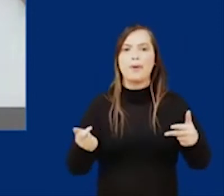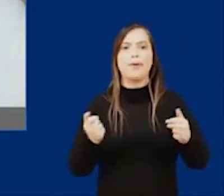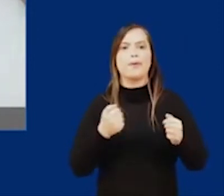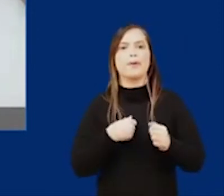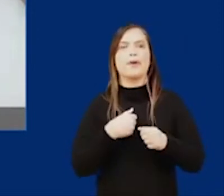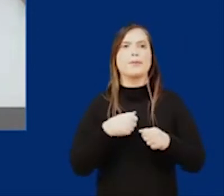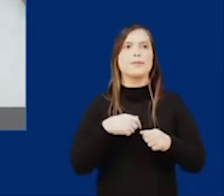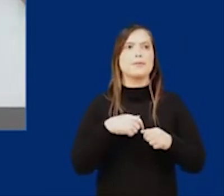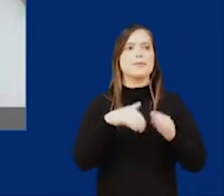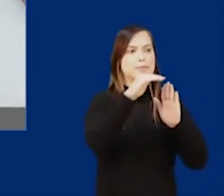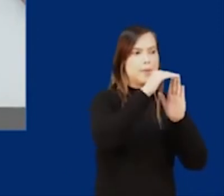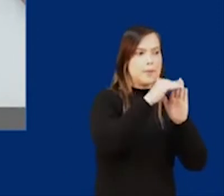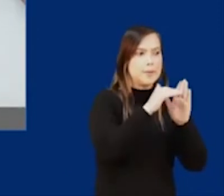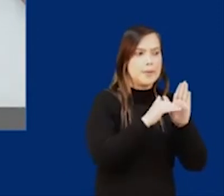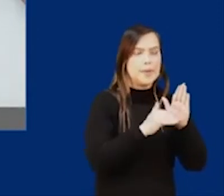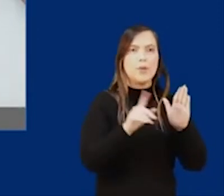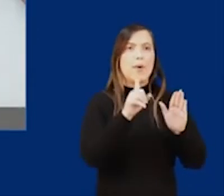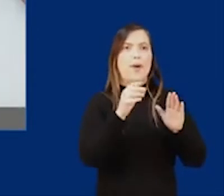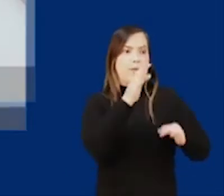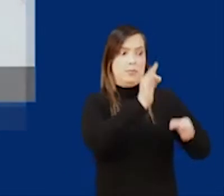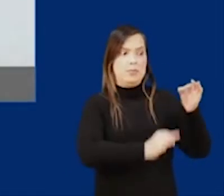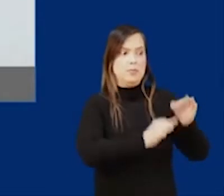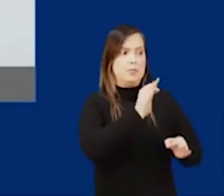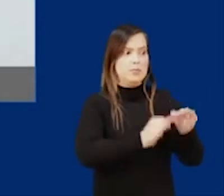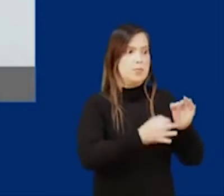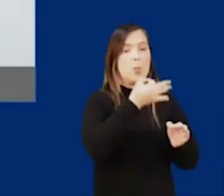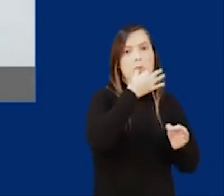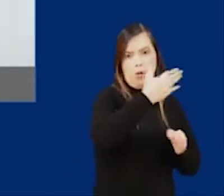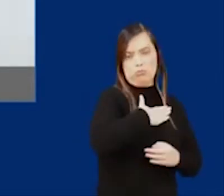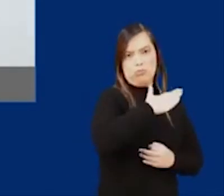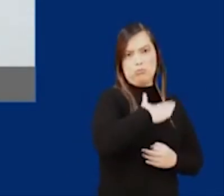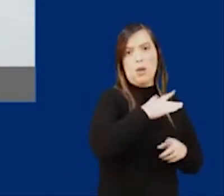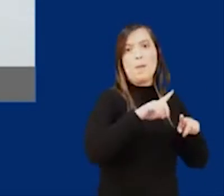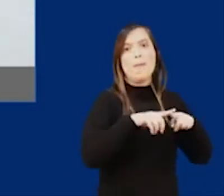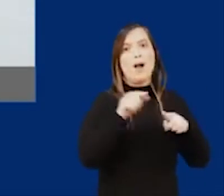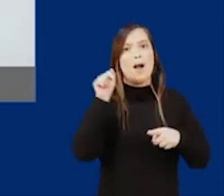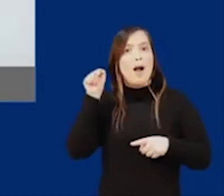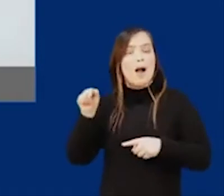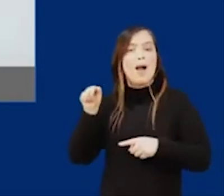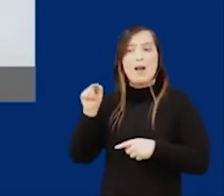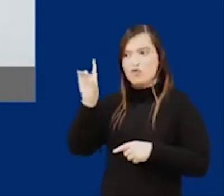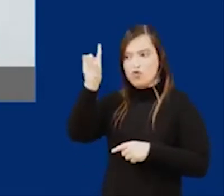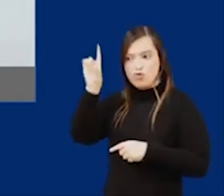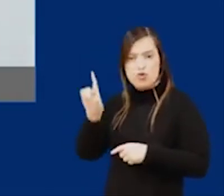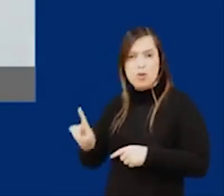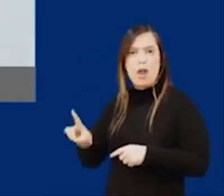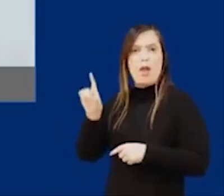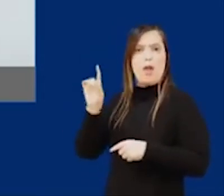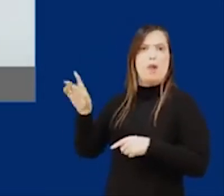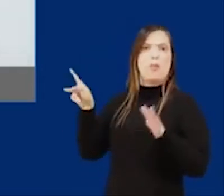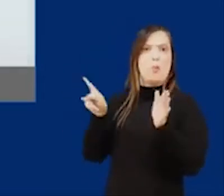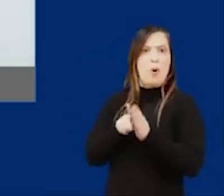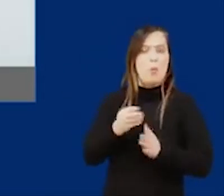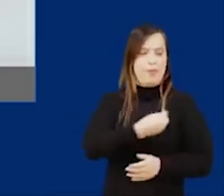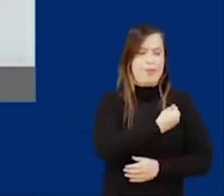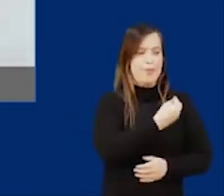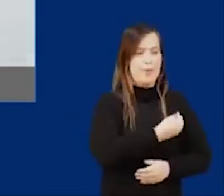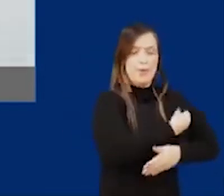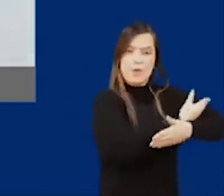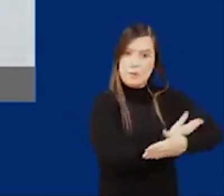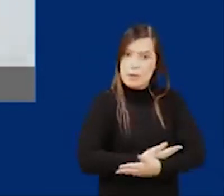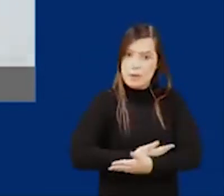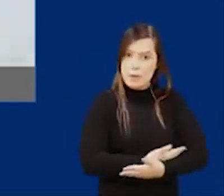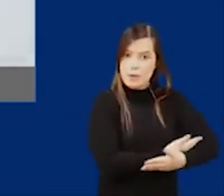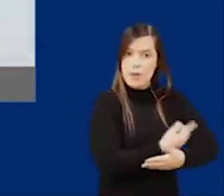inúmeros casos, né, a gente não está aqui para julgar, a fórmula é para garantir a vida daquele bebê, e é nesses casos que a